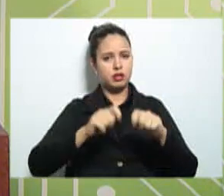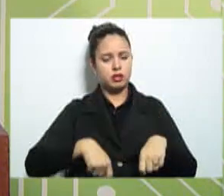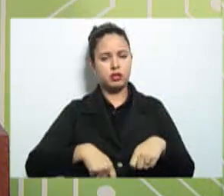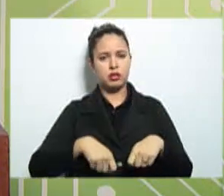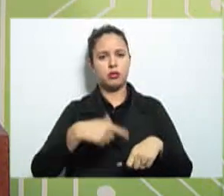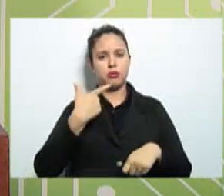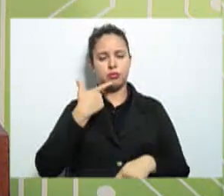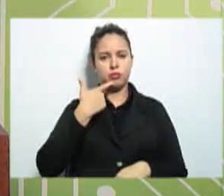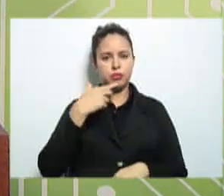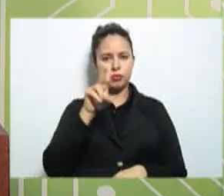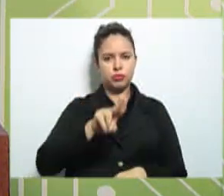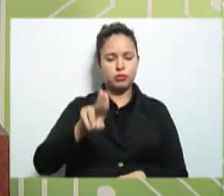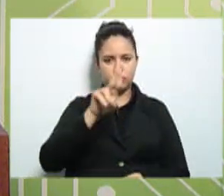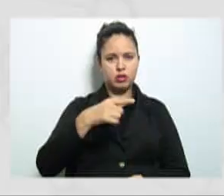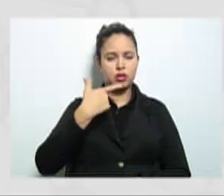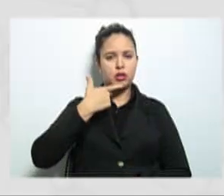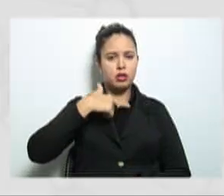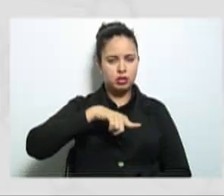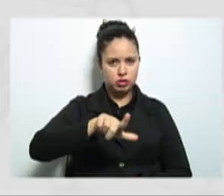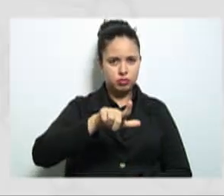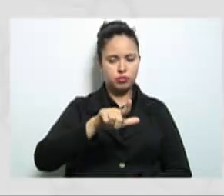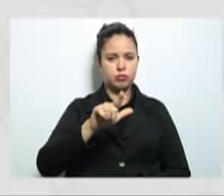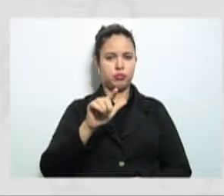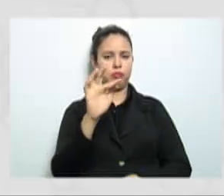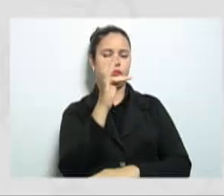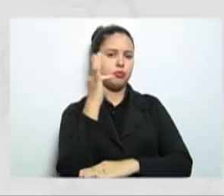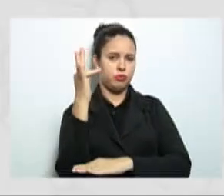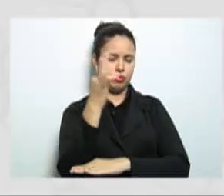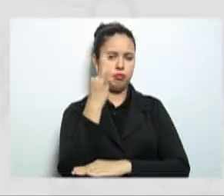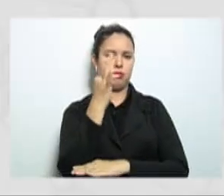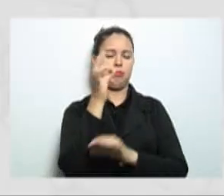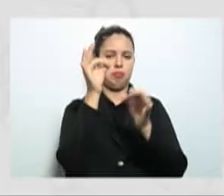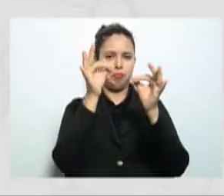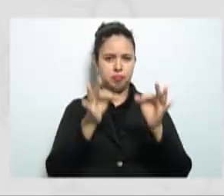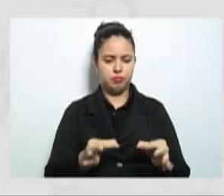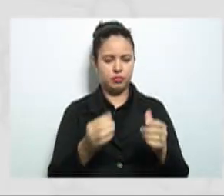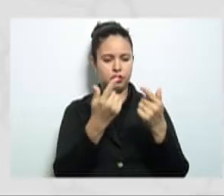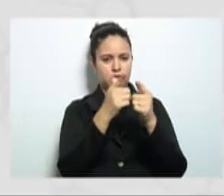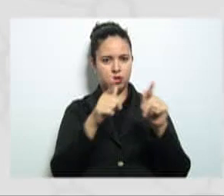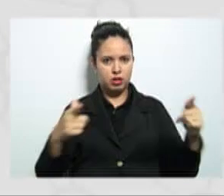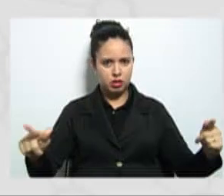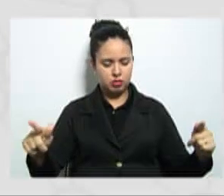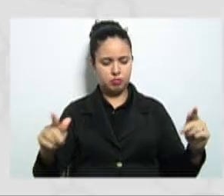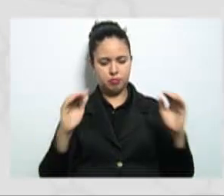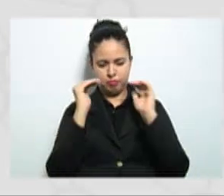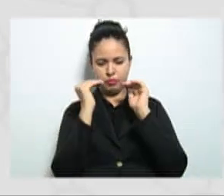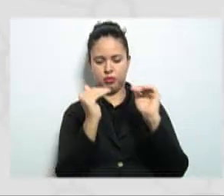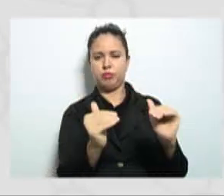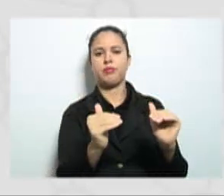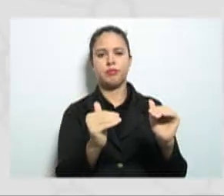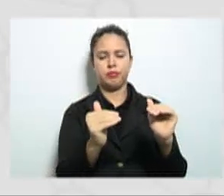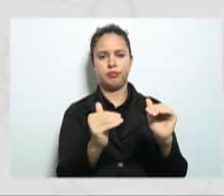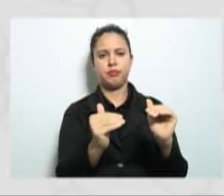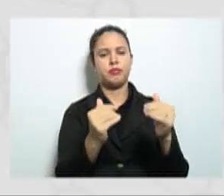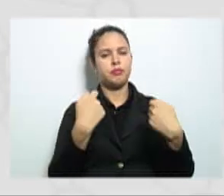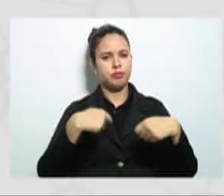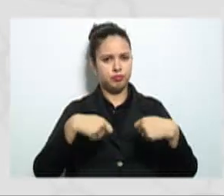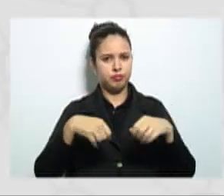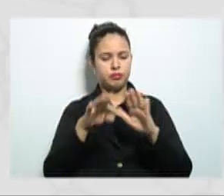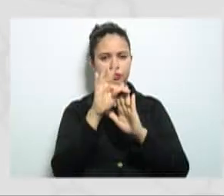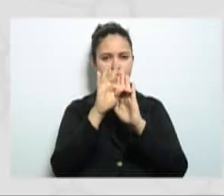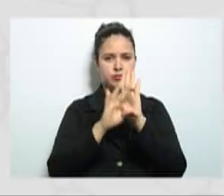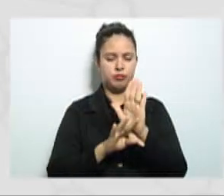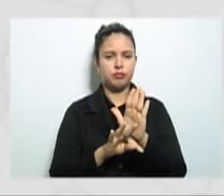a língua padrão, que é a língua culta, né, que é aquela que segue as normas da gramática normativa, é utilizada em textos